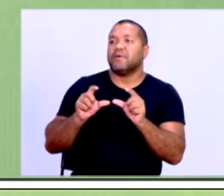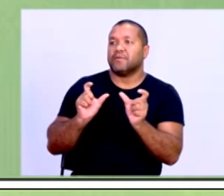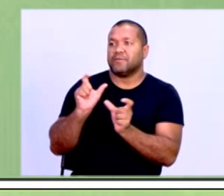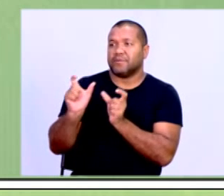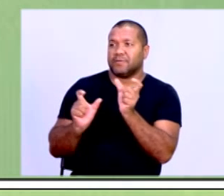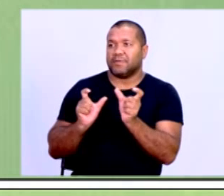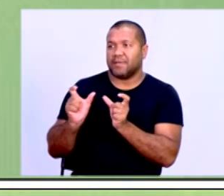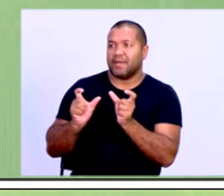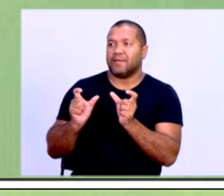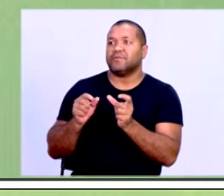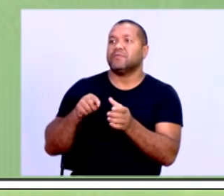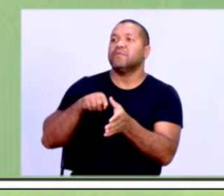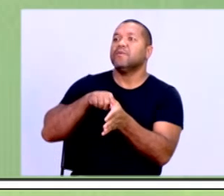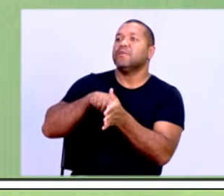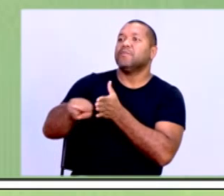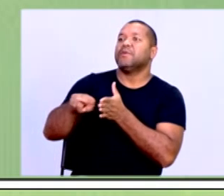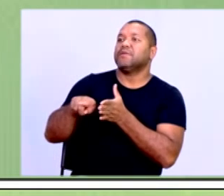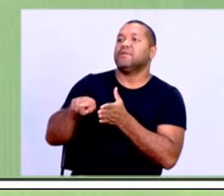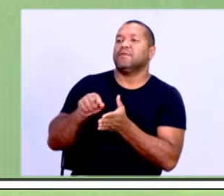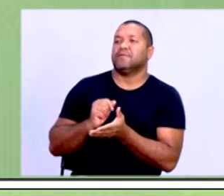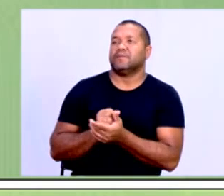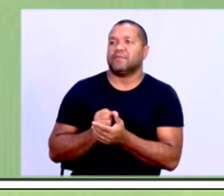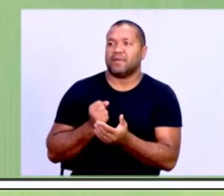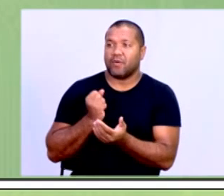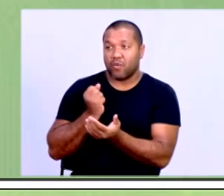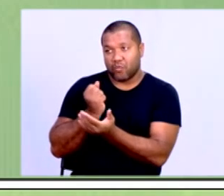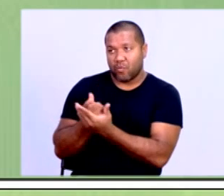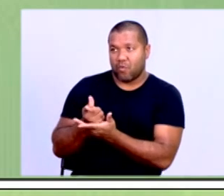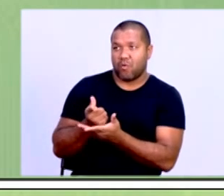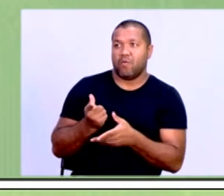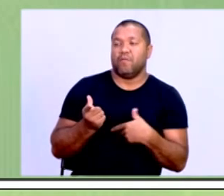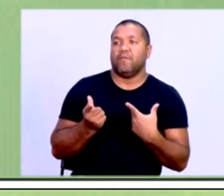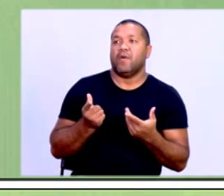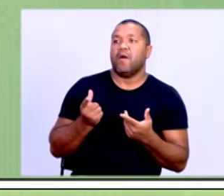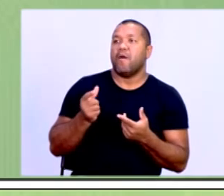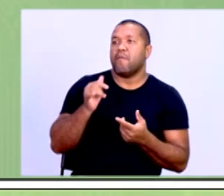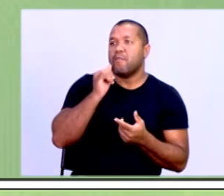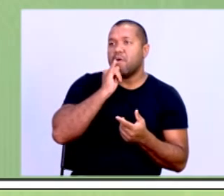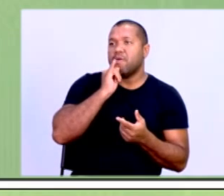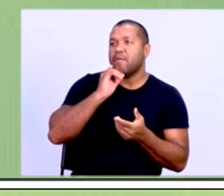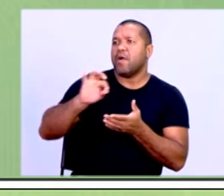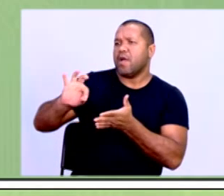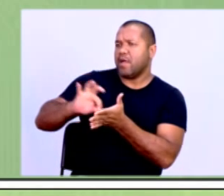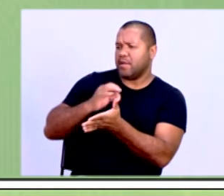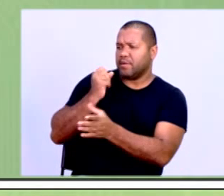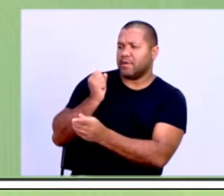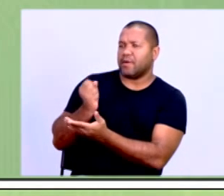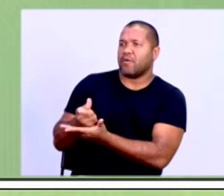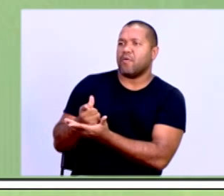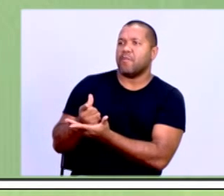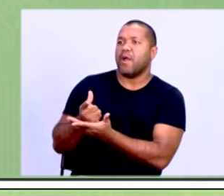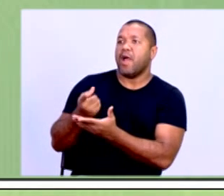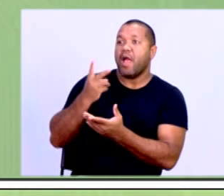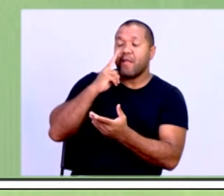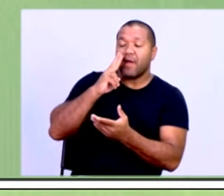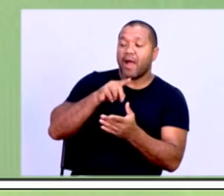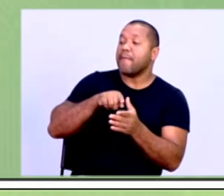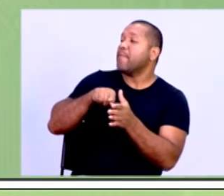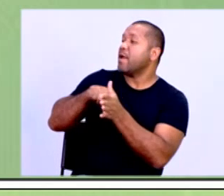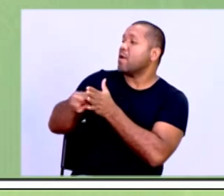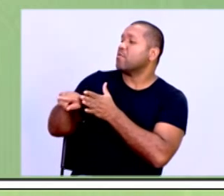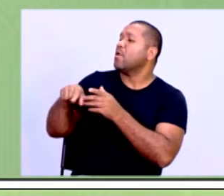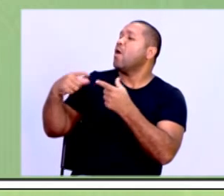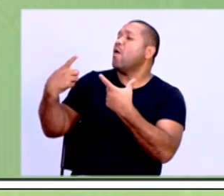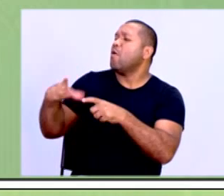dos pedidos, certo? Esse registrar pedido vai consultar o banco de dados onde estão os dados